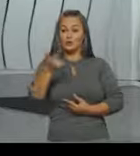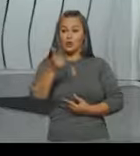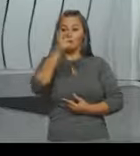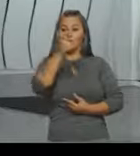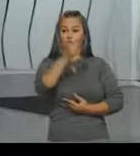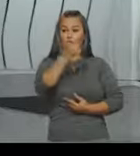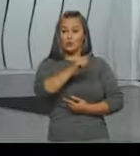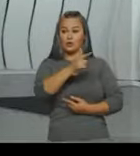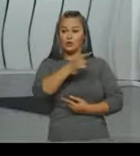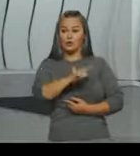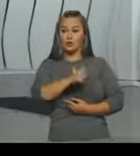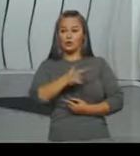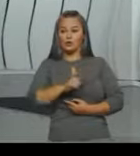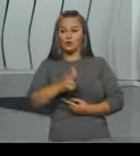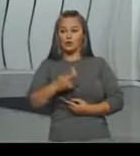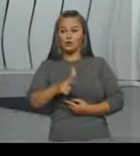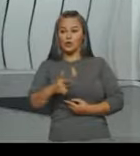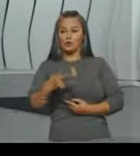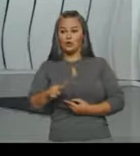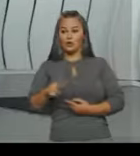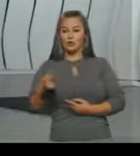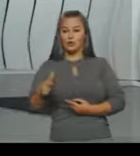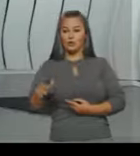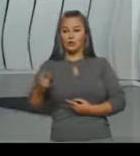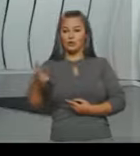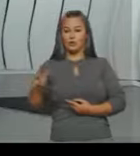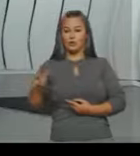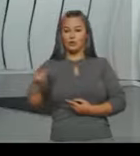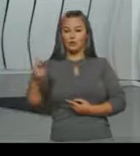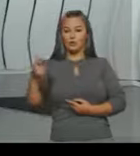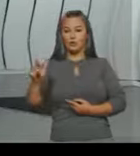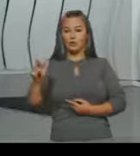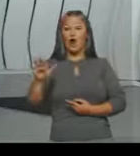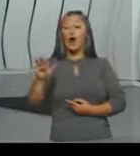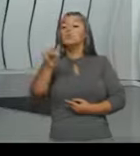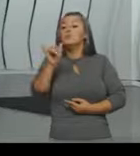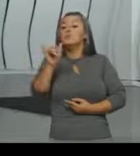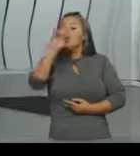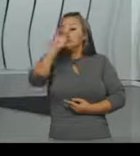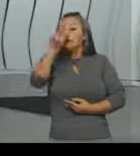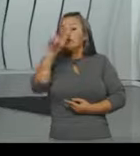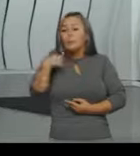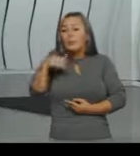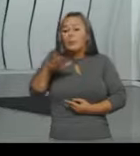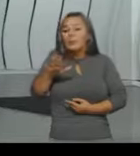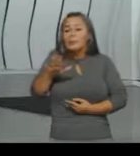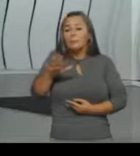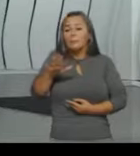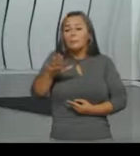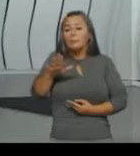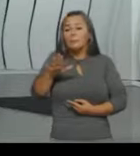Olha. Repara, vai acompanhando. Opa, deixa eu apagar, isso ficou muito estranho. Opa.